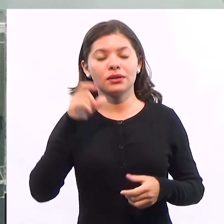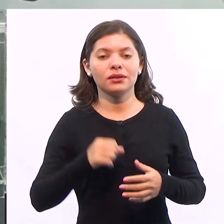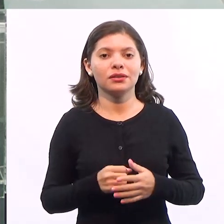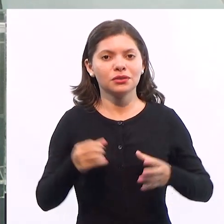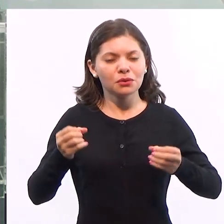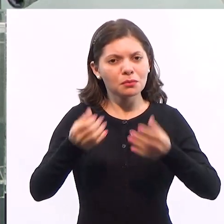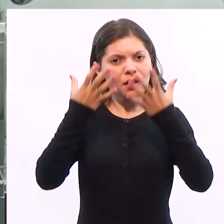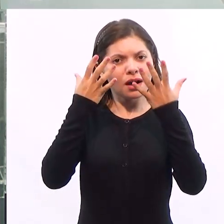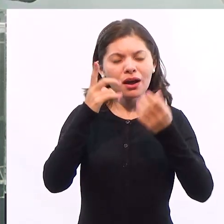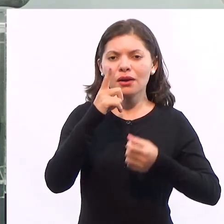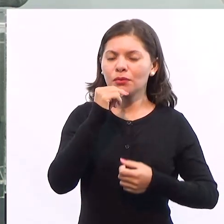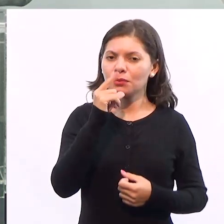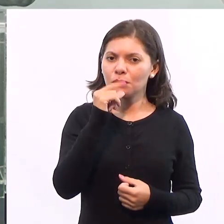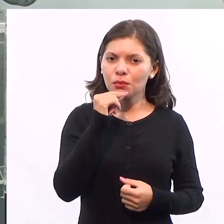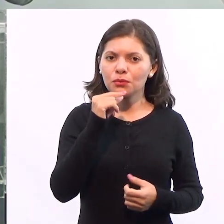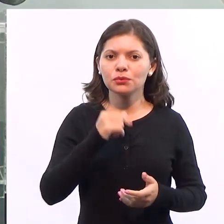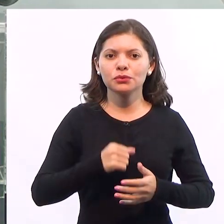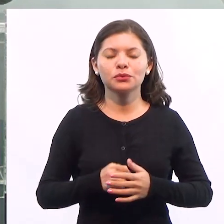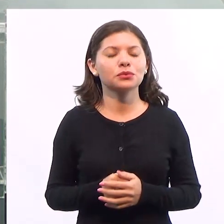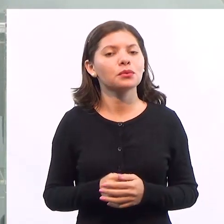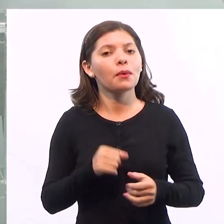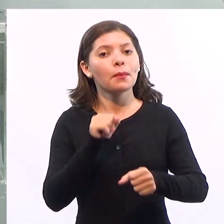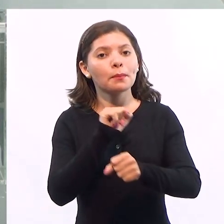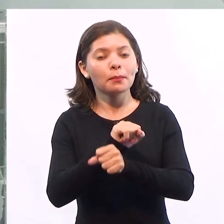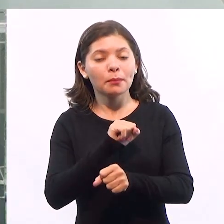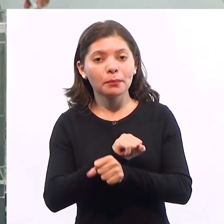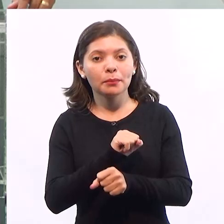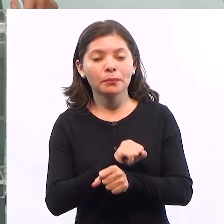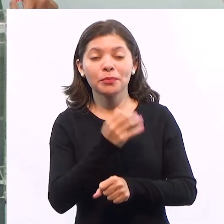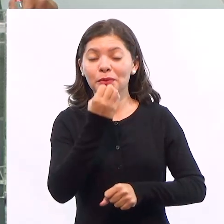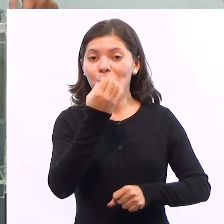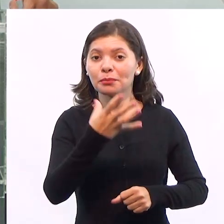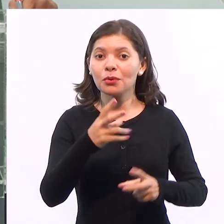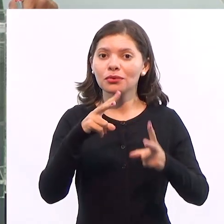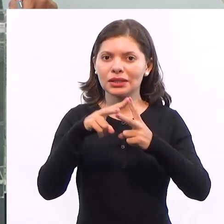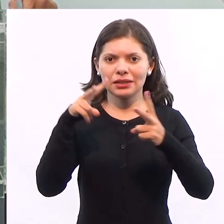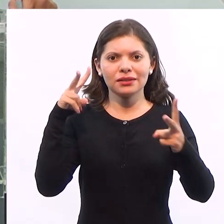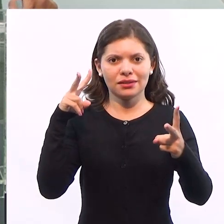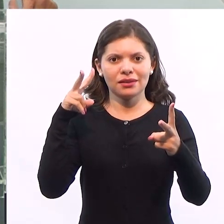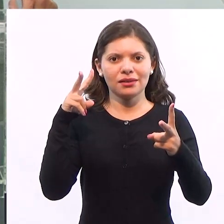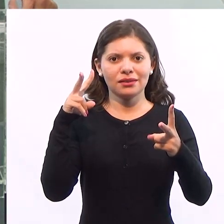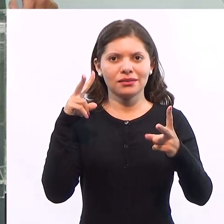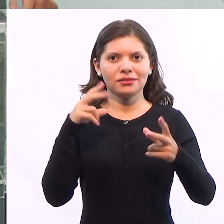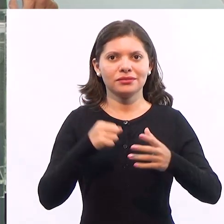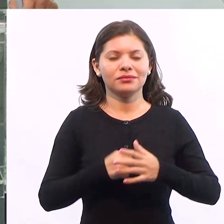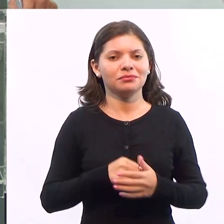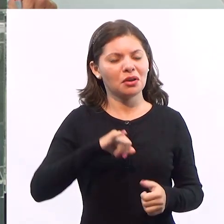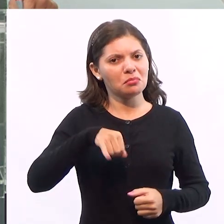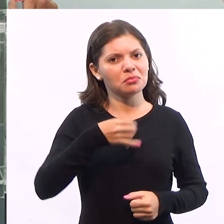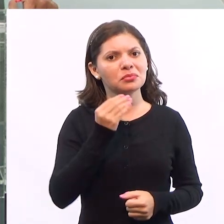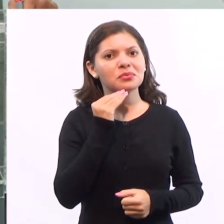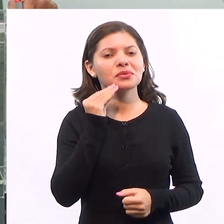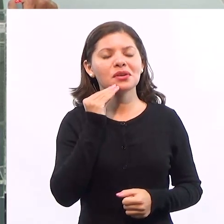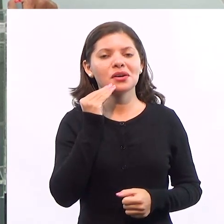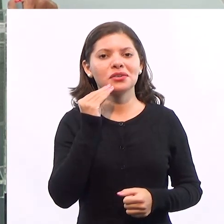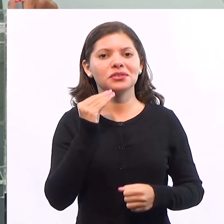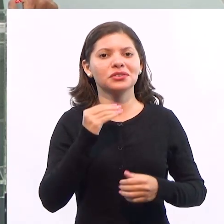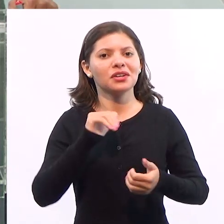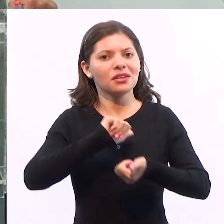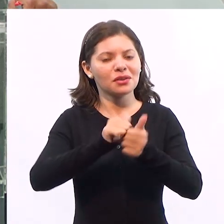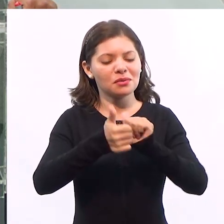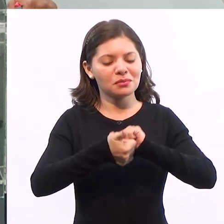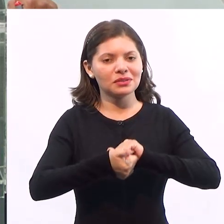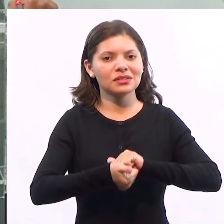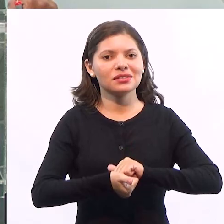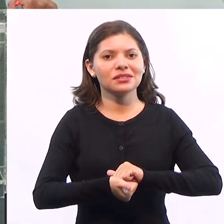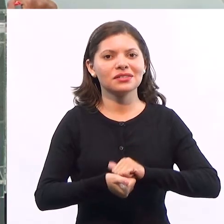ali a acordar, a dar uma acelerada. Vai lá, joga uma água no rosto, toma um banho, aperta o pause. O bom do EAD é que ele dá essa possibilidade.